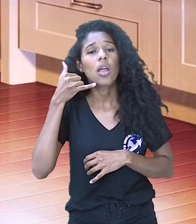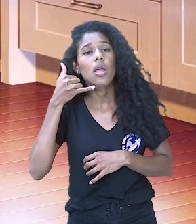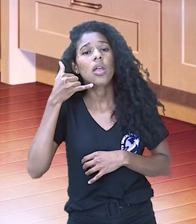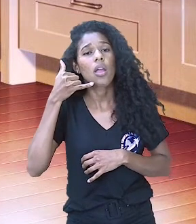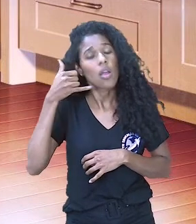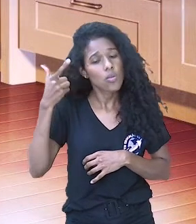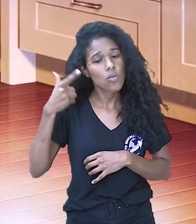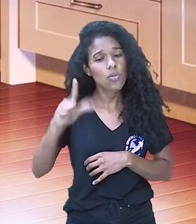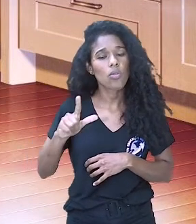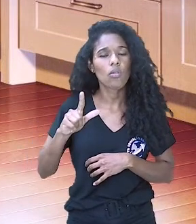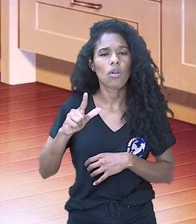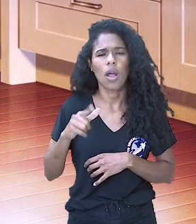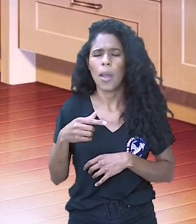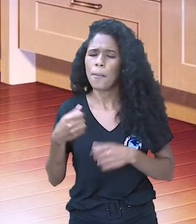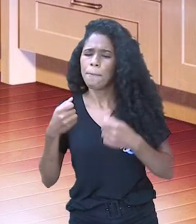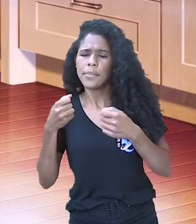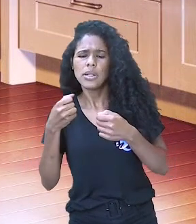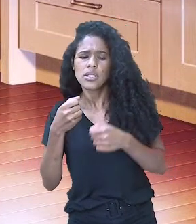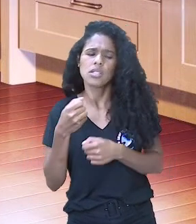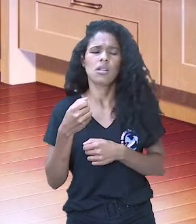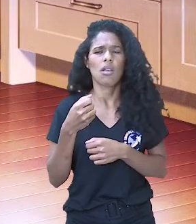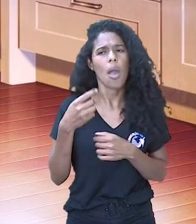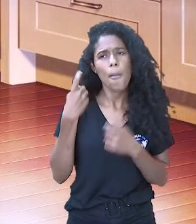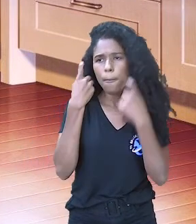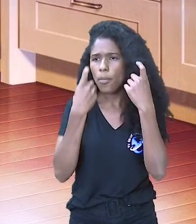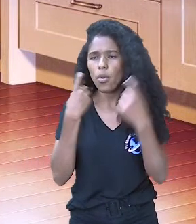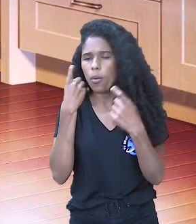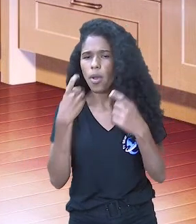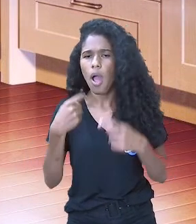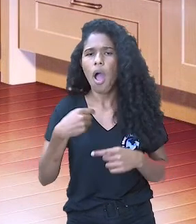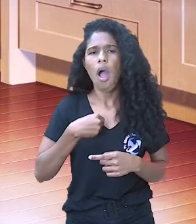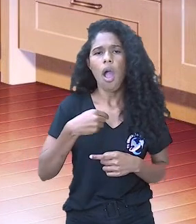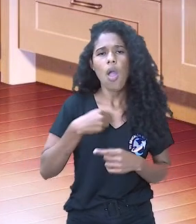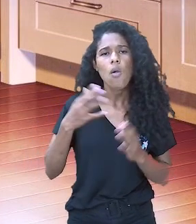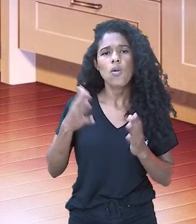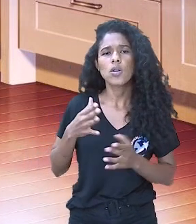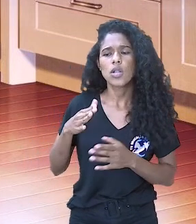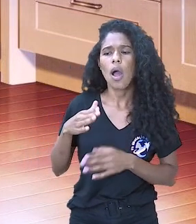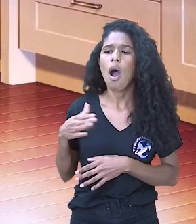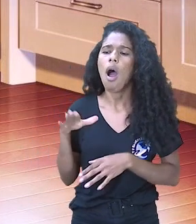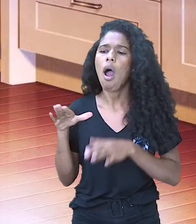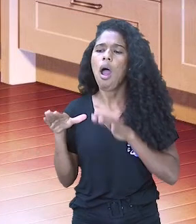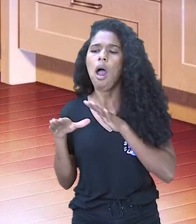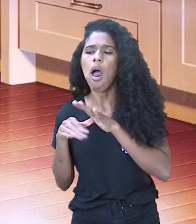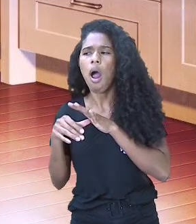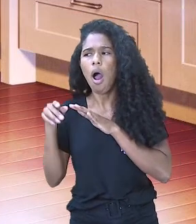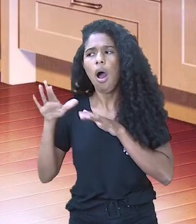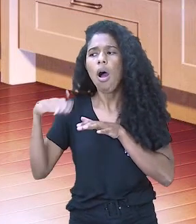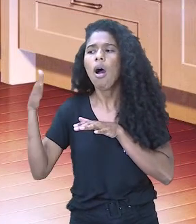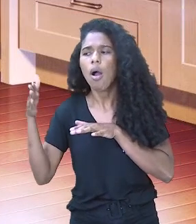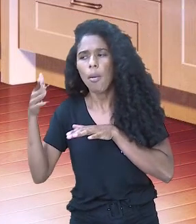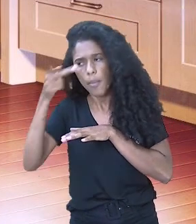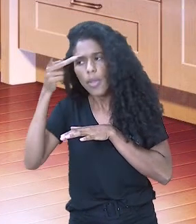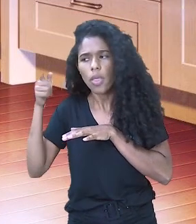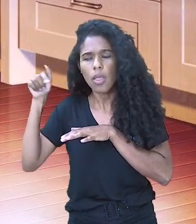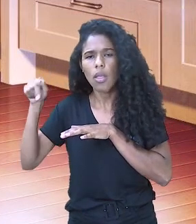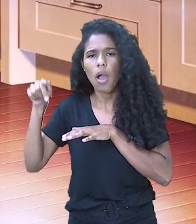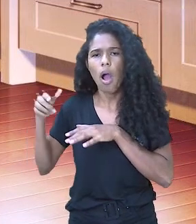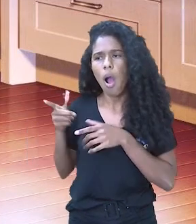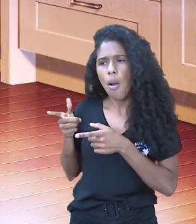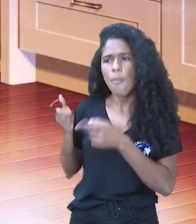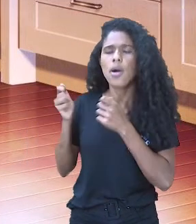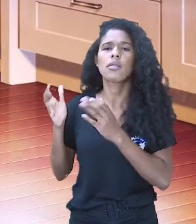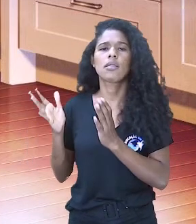escopeta calibre 12, que tenho guardado em casa para essas situações. O tiro fez um estrago danado no